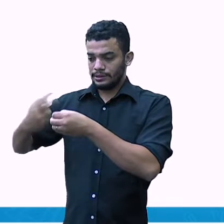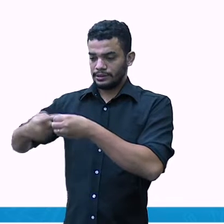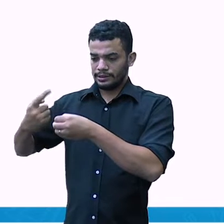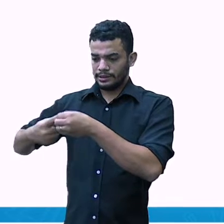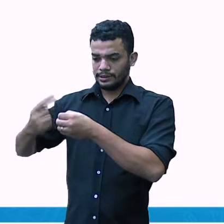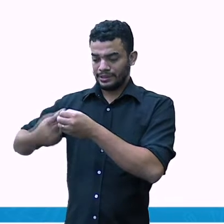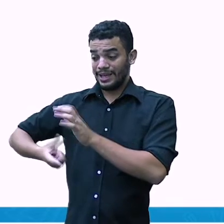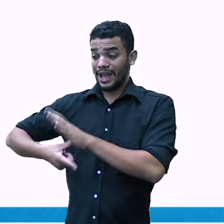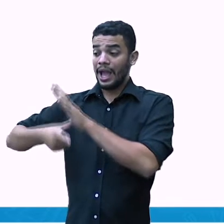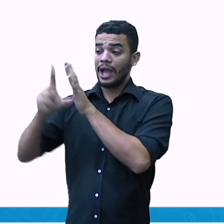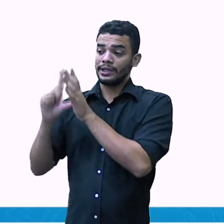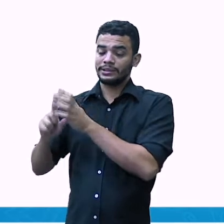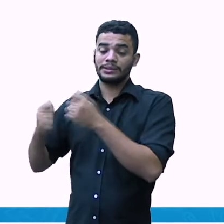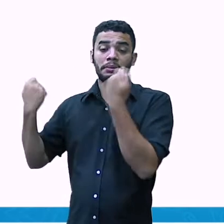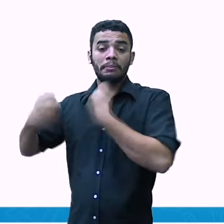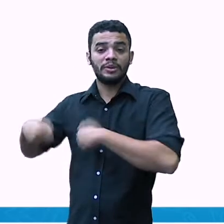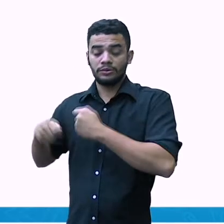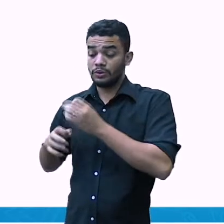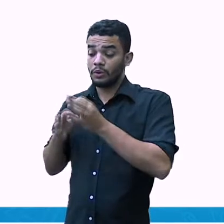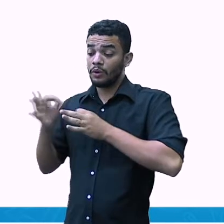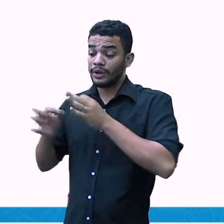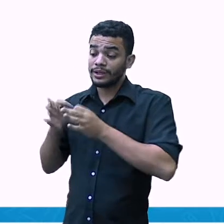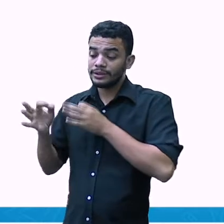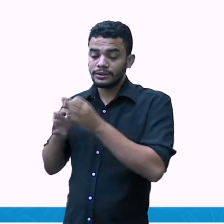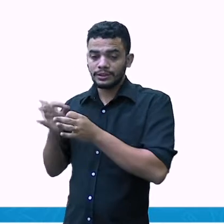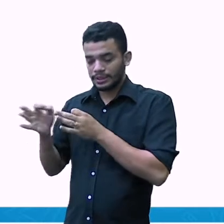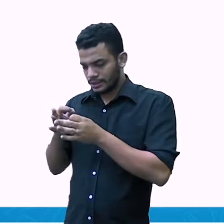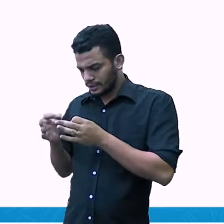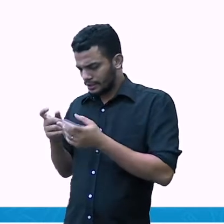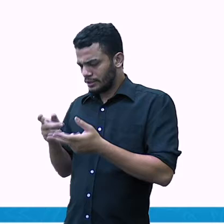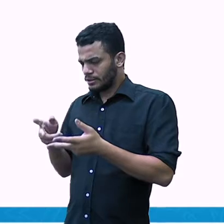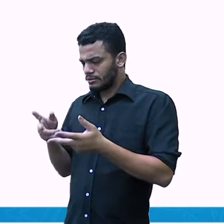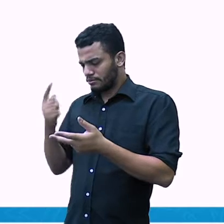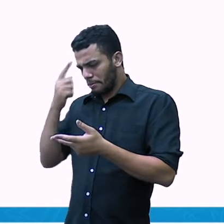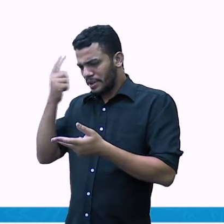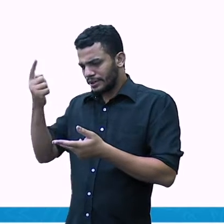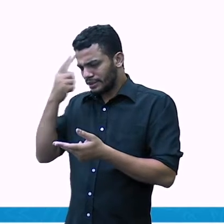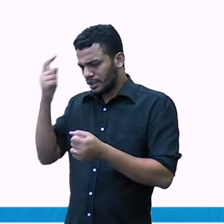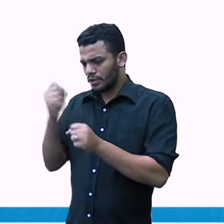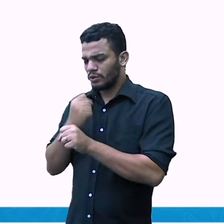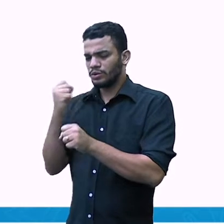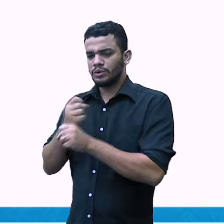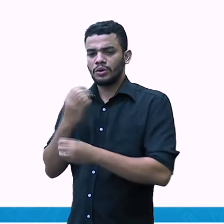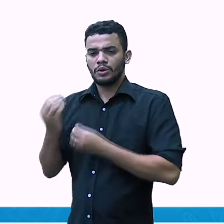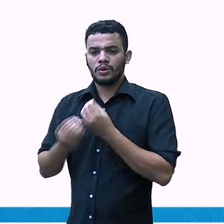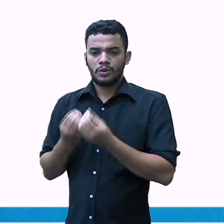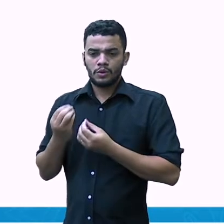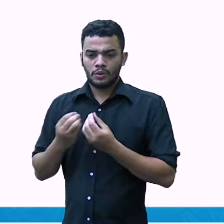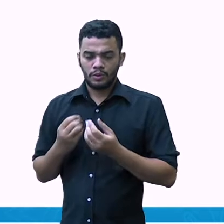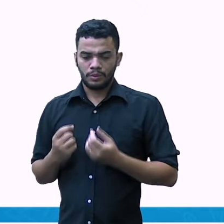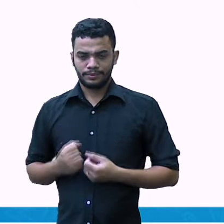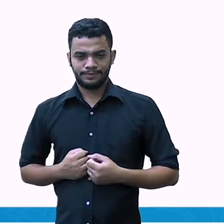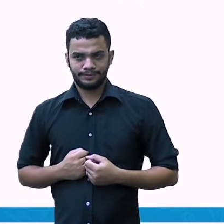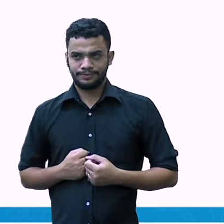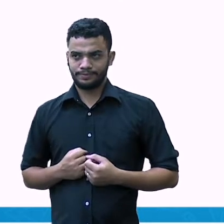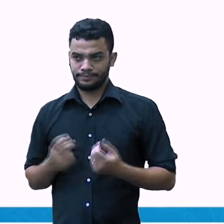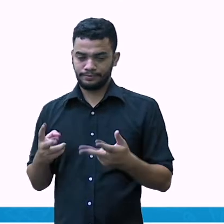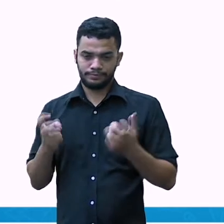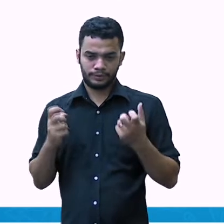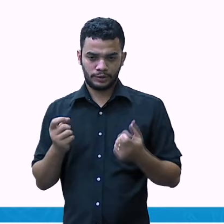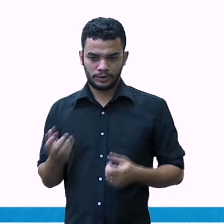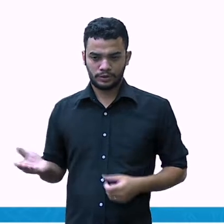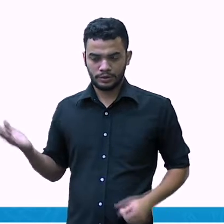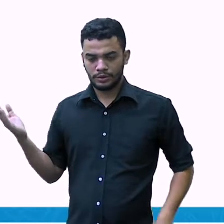pré-estabelecido. Então, nós temos aqui o exemplo, Brasília e Belo Horizonte. Você percebe que elas têm aqui, olha,